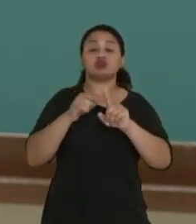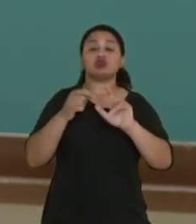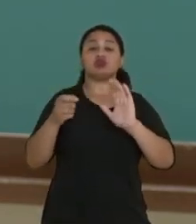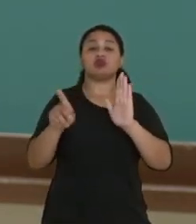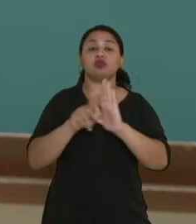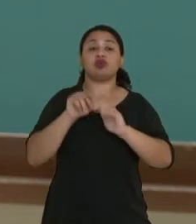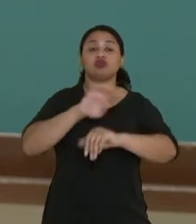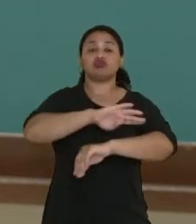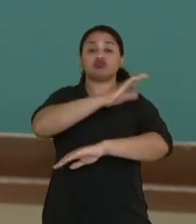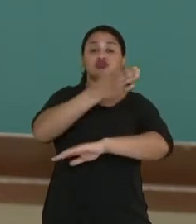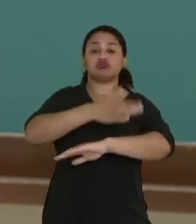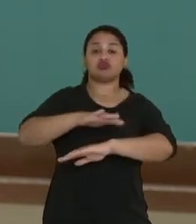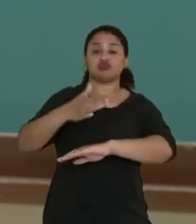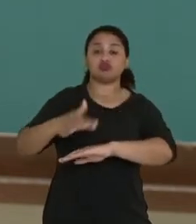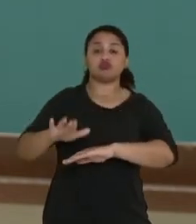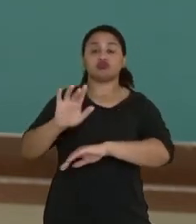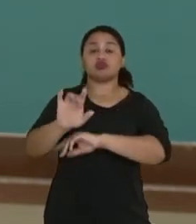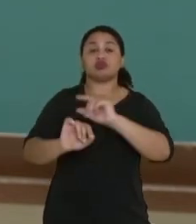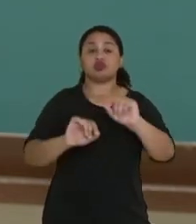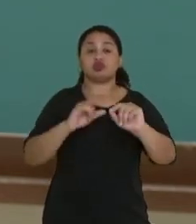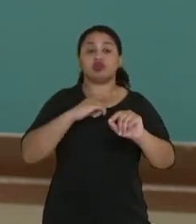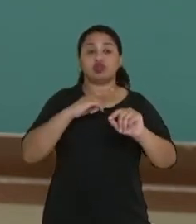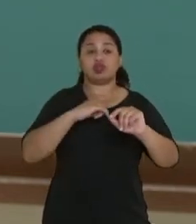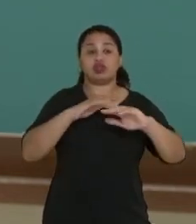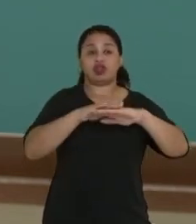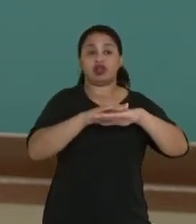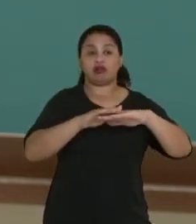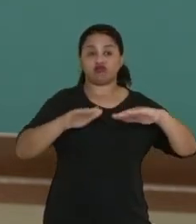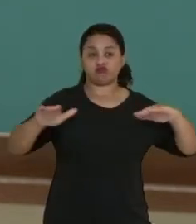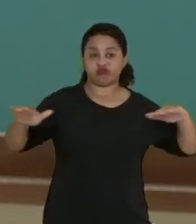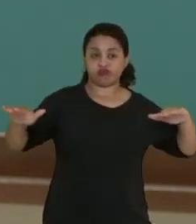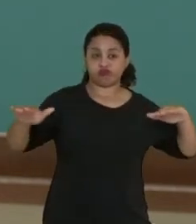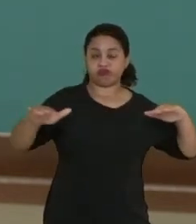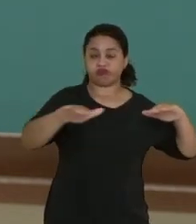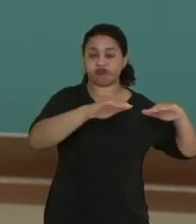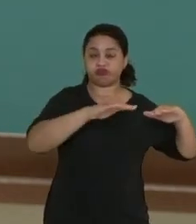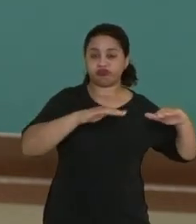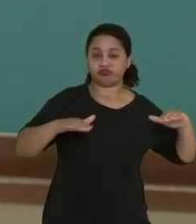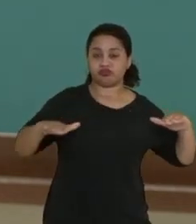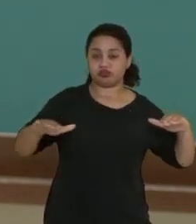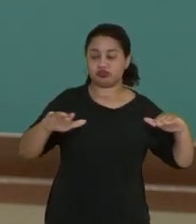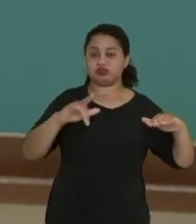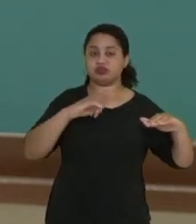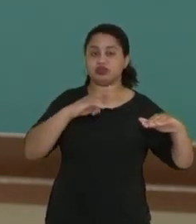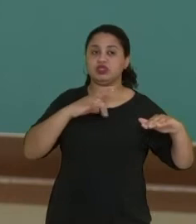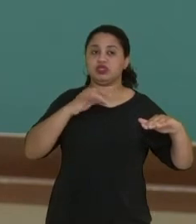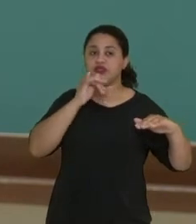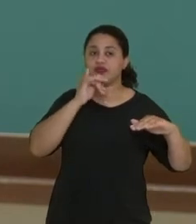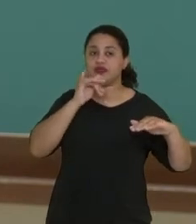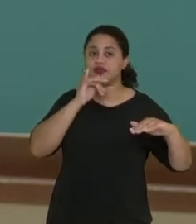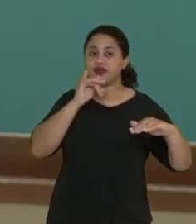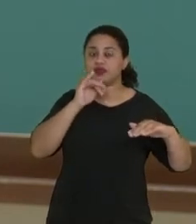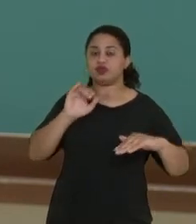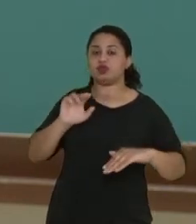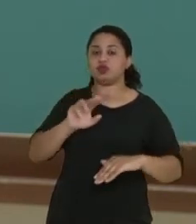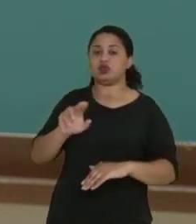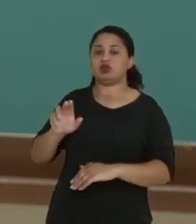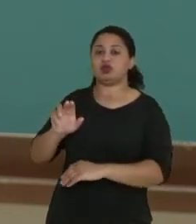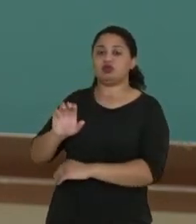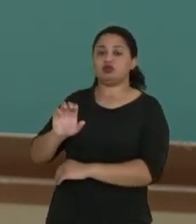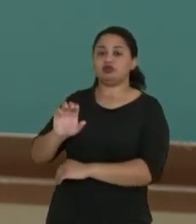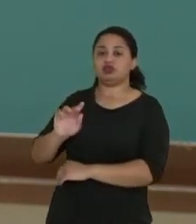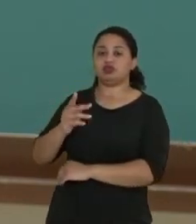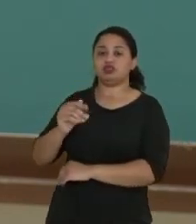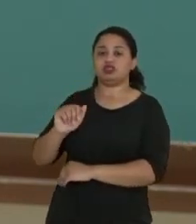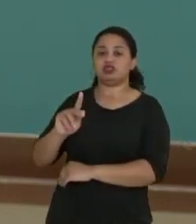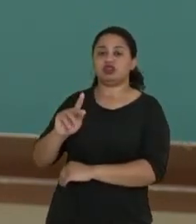né? Como, por exemplo, aqui, as áreas de planaltos, né? Onde nós temos ali um exemplo da Chapada Diamantina, onde a gente já